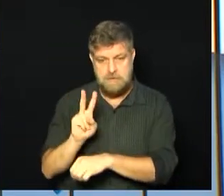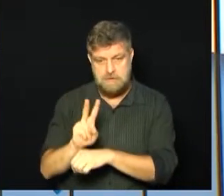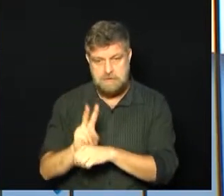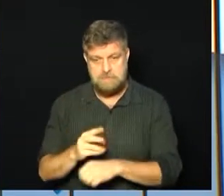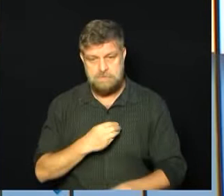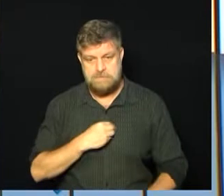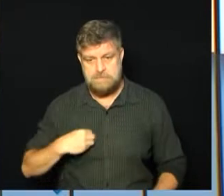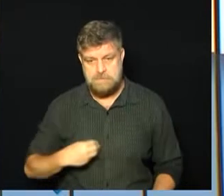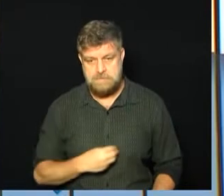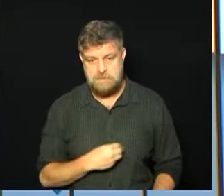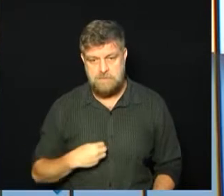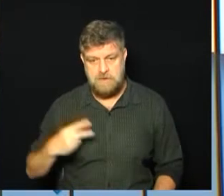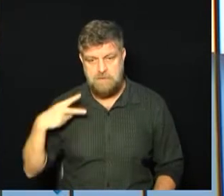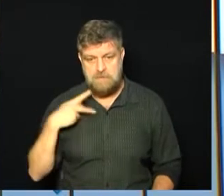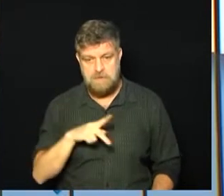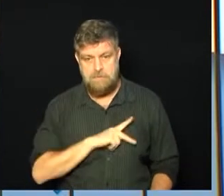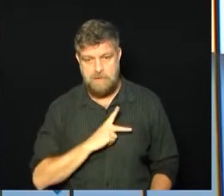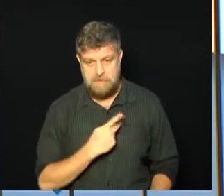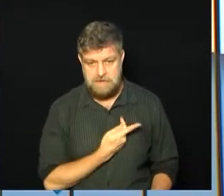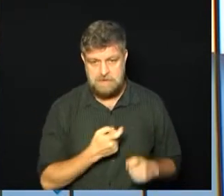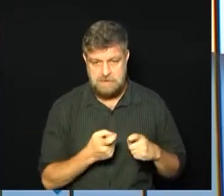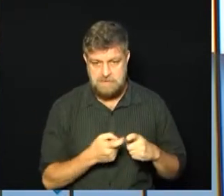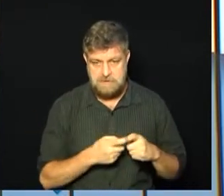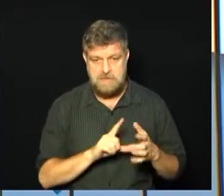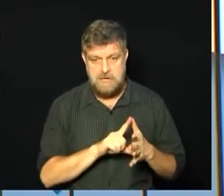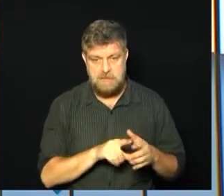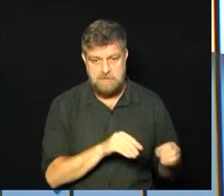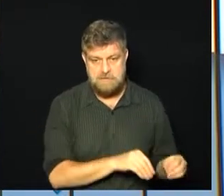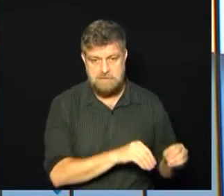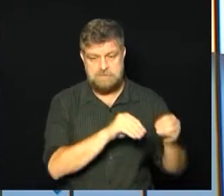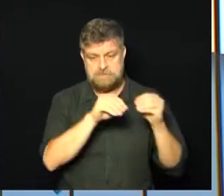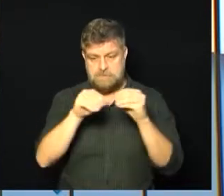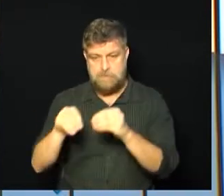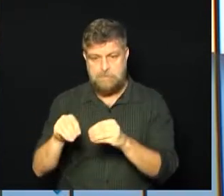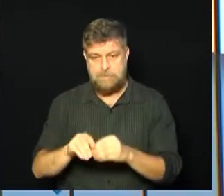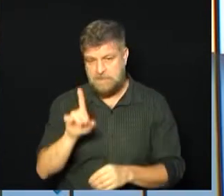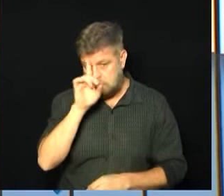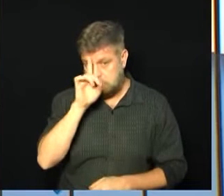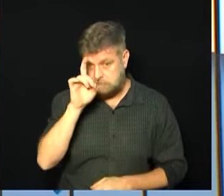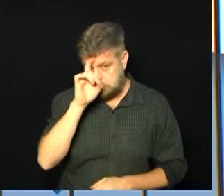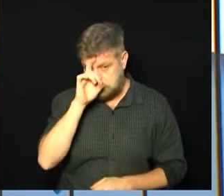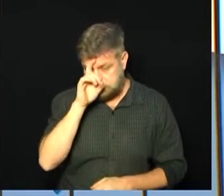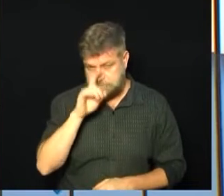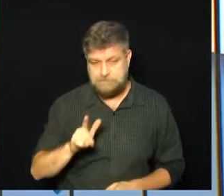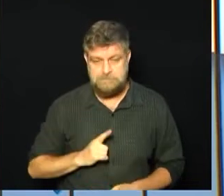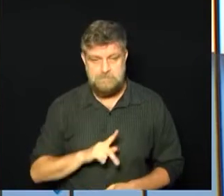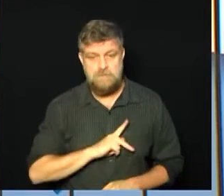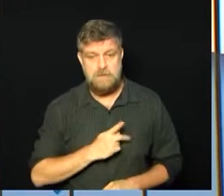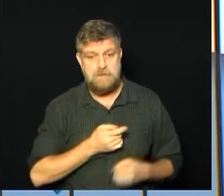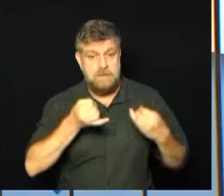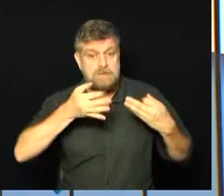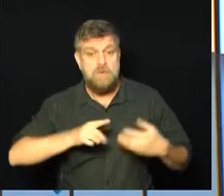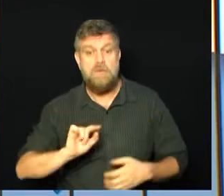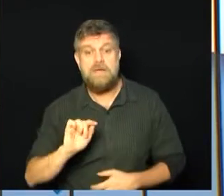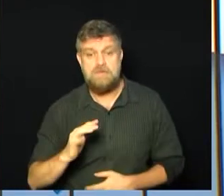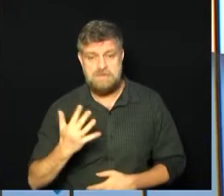pelo vereador Paulo Haddad, que é médico, e posteriormente encaminhado ao hospital. Haddad falou sobre o ocorrido.